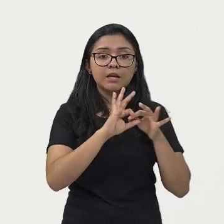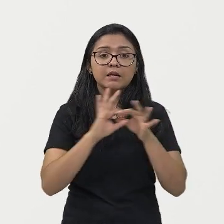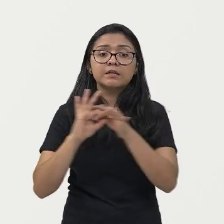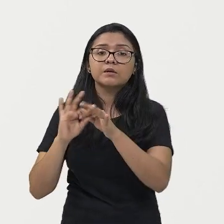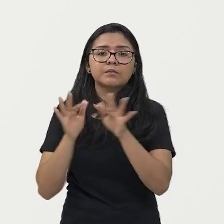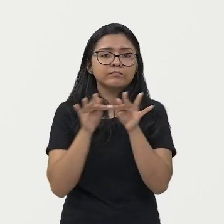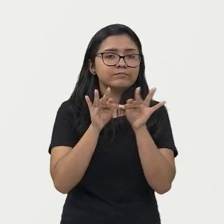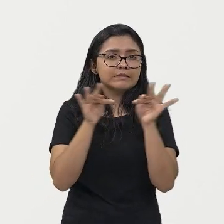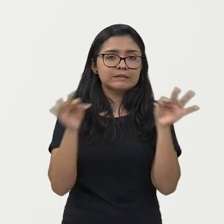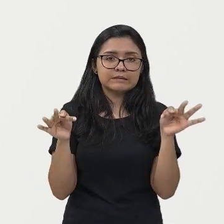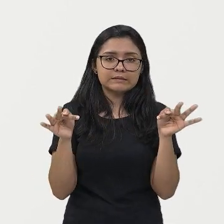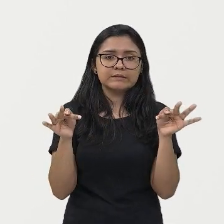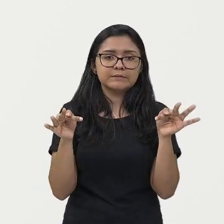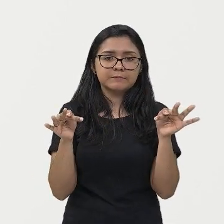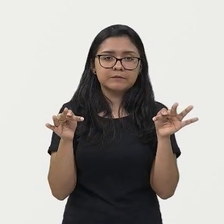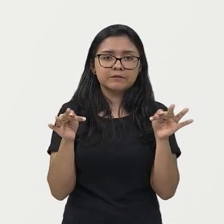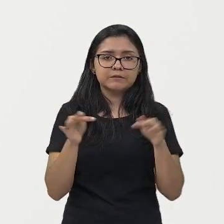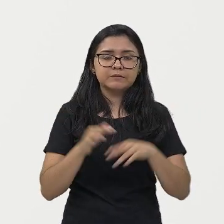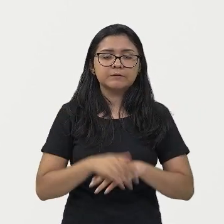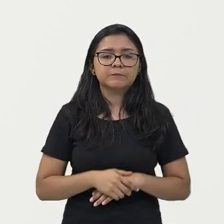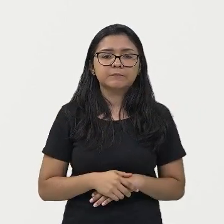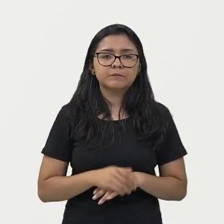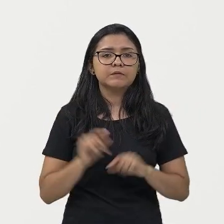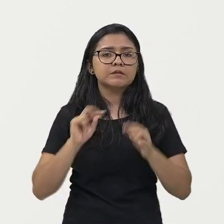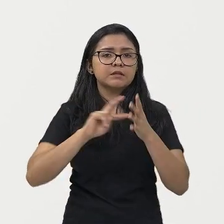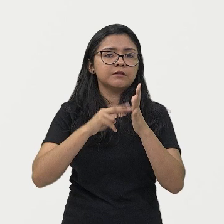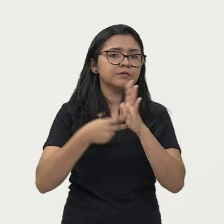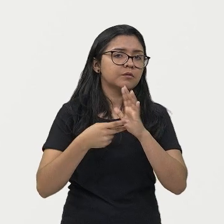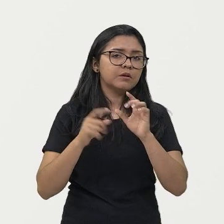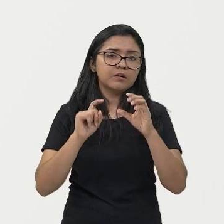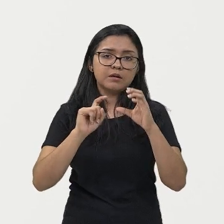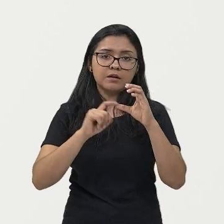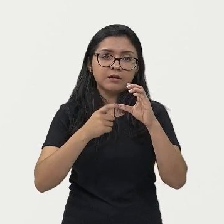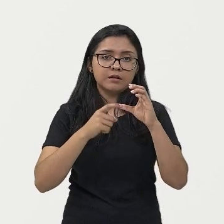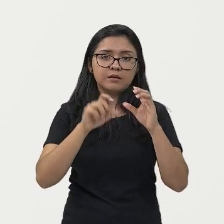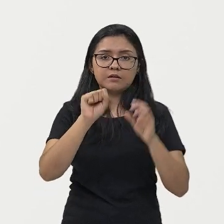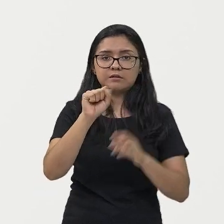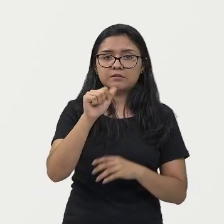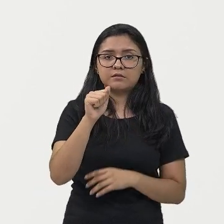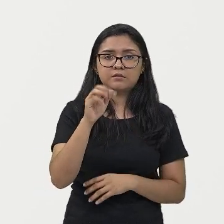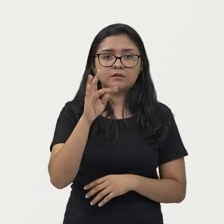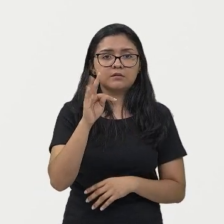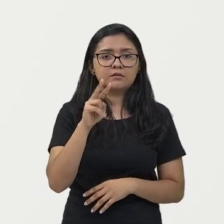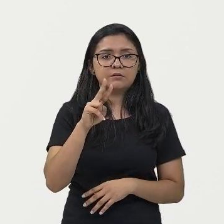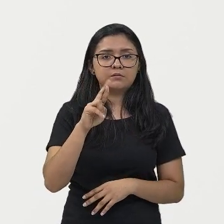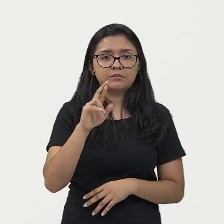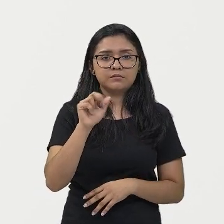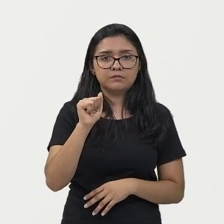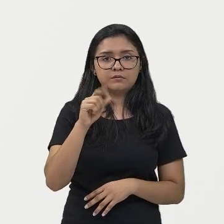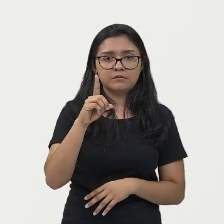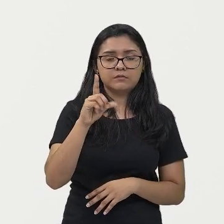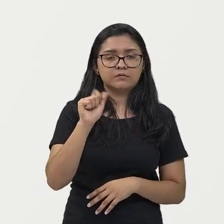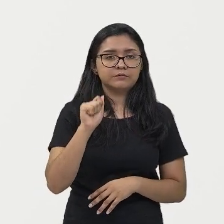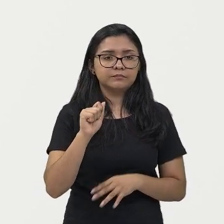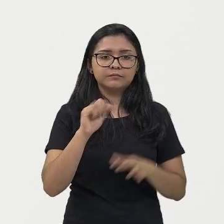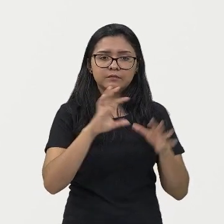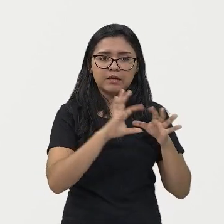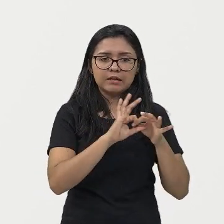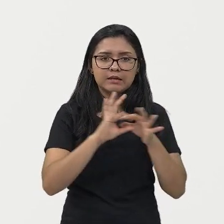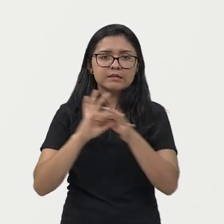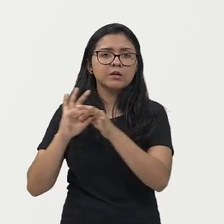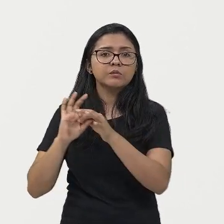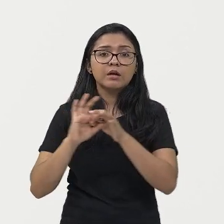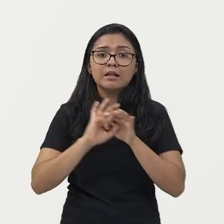simples. Cadeia saturada. Aqui as ligações, elas estão